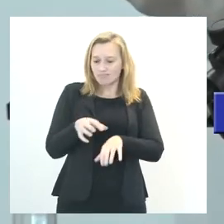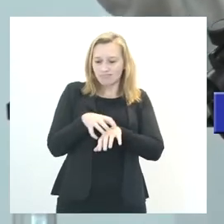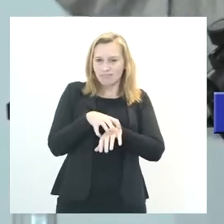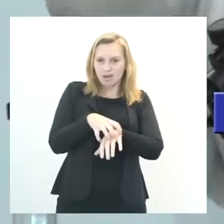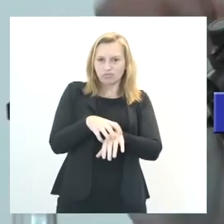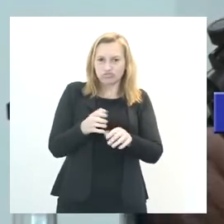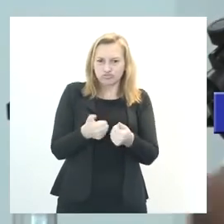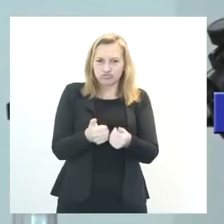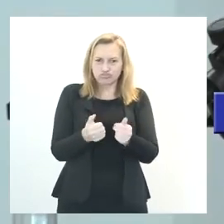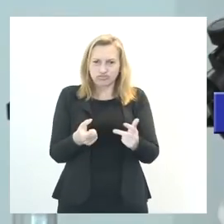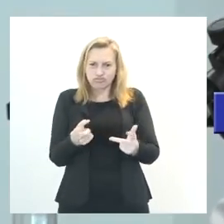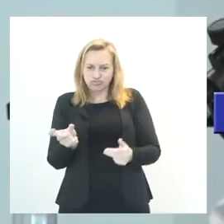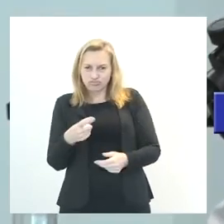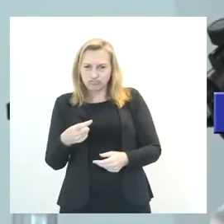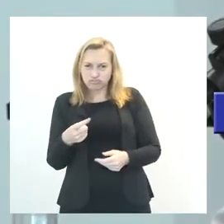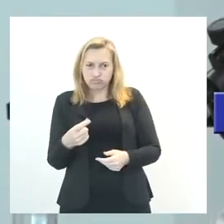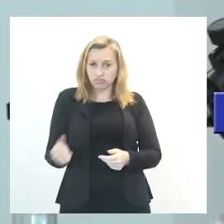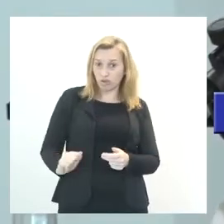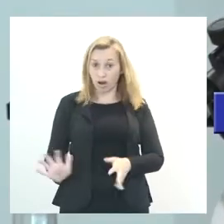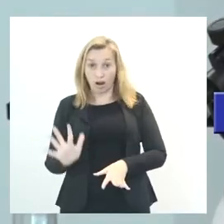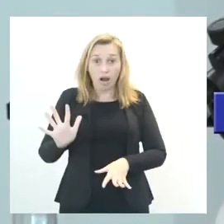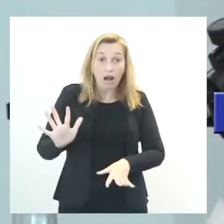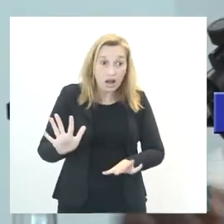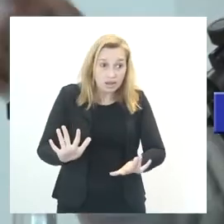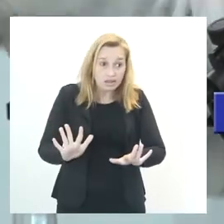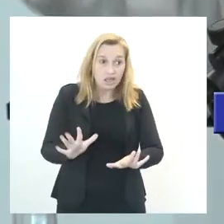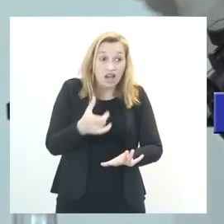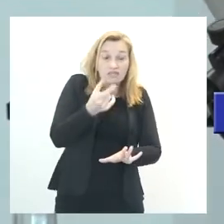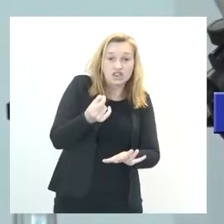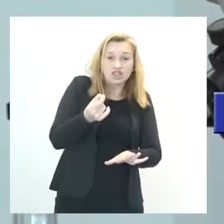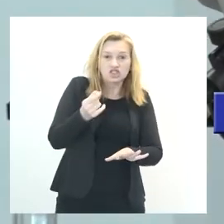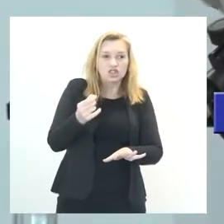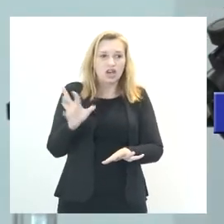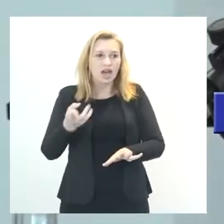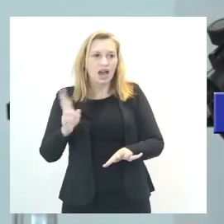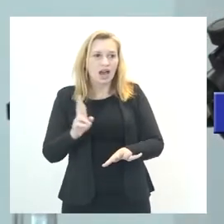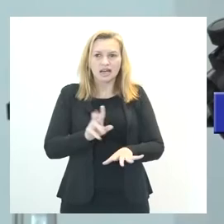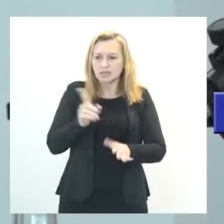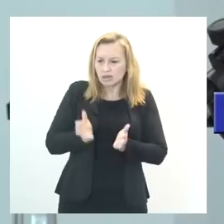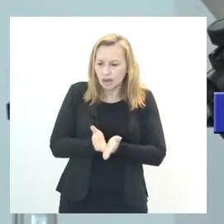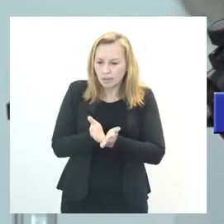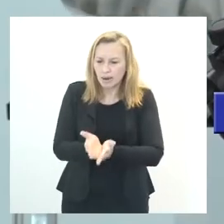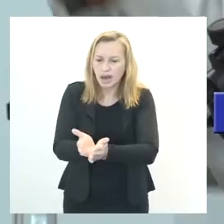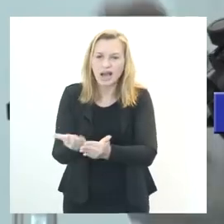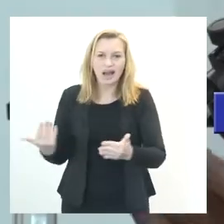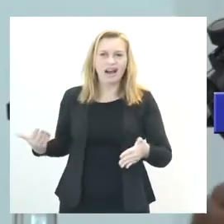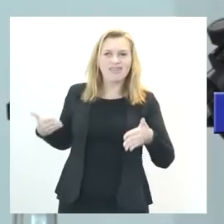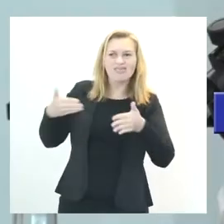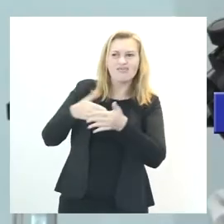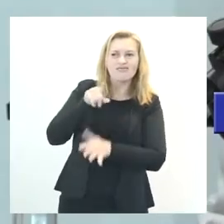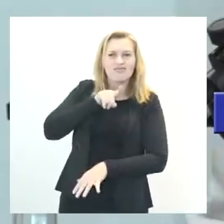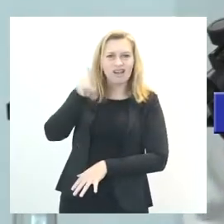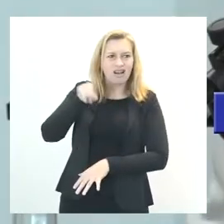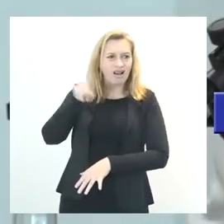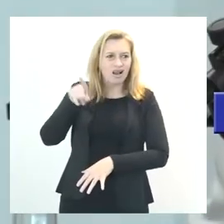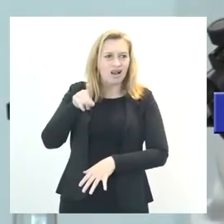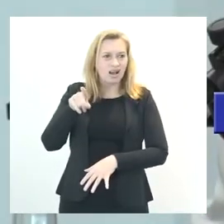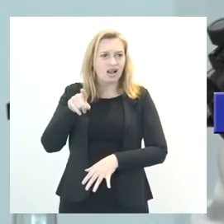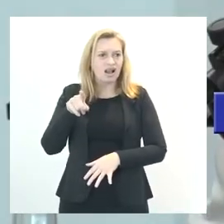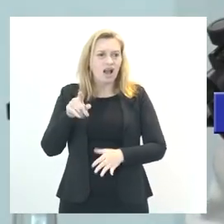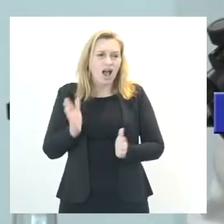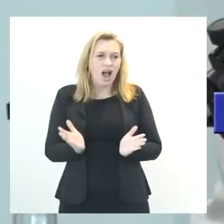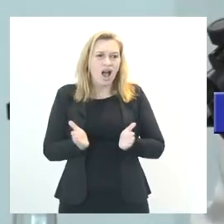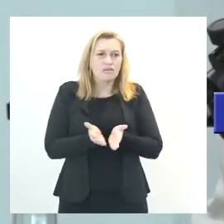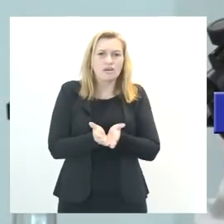que há um tempo atrás que andava pendurado e usava de graça e hoje é 20 acho que você daqui das Pedras Eletrobras até essa data viciada a barra é seis